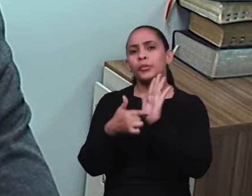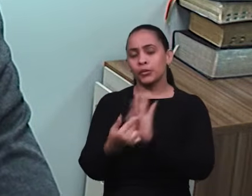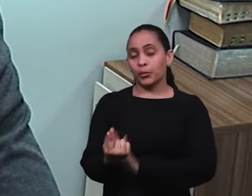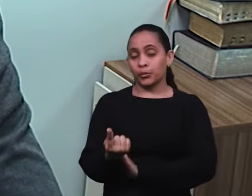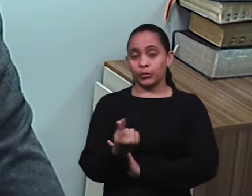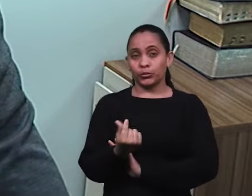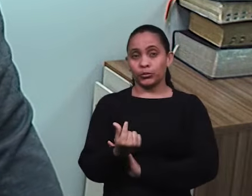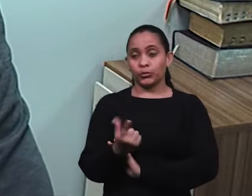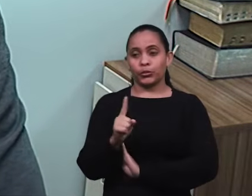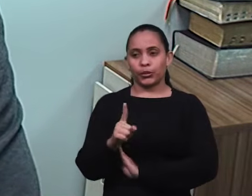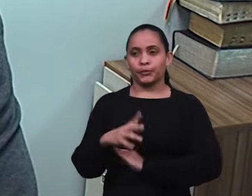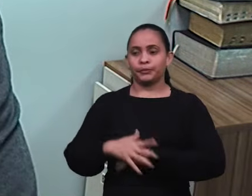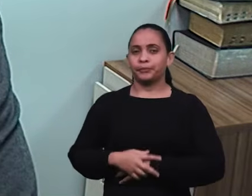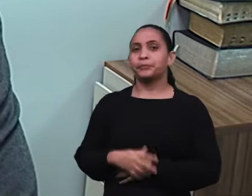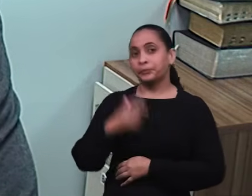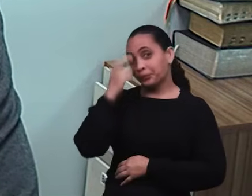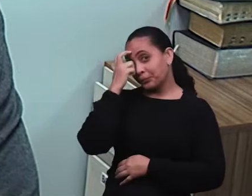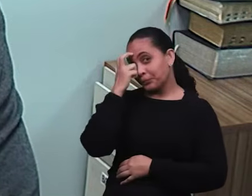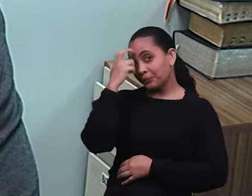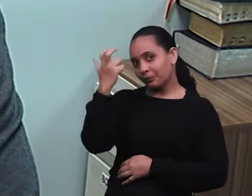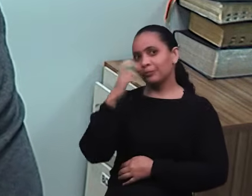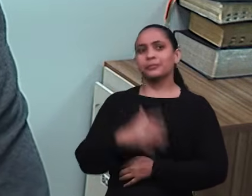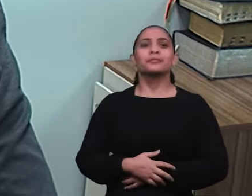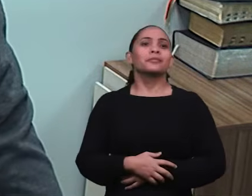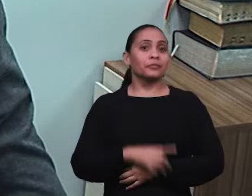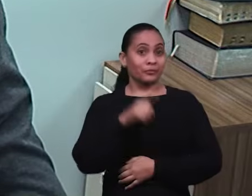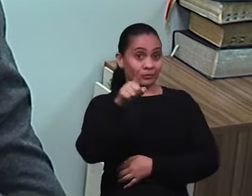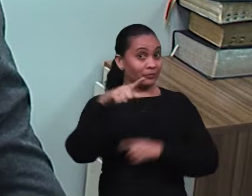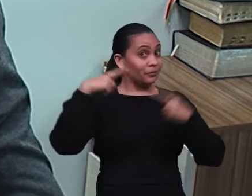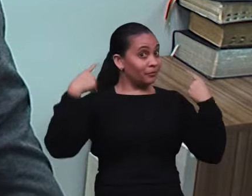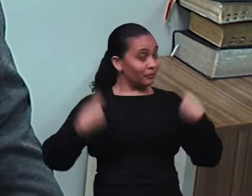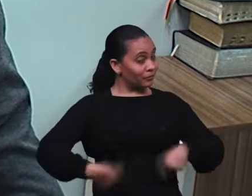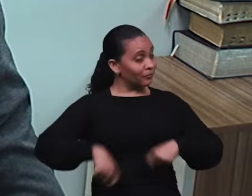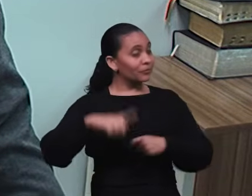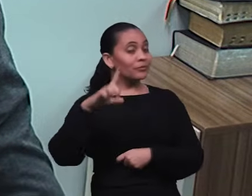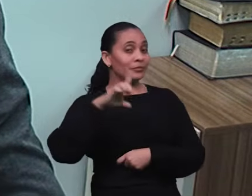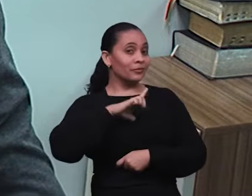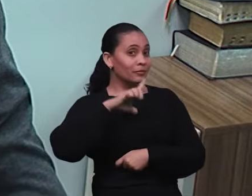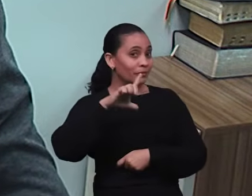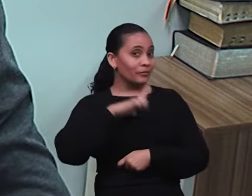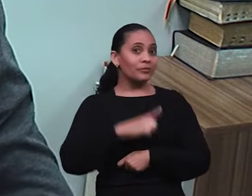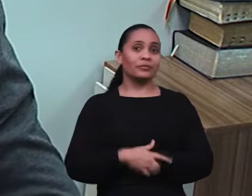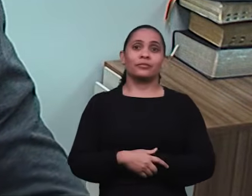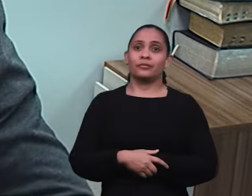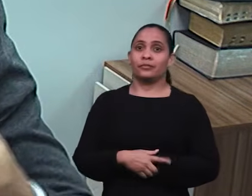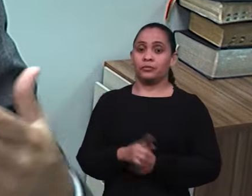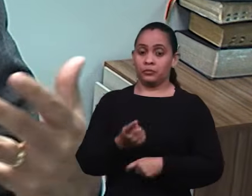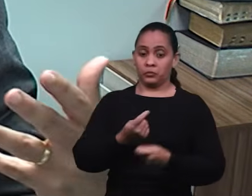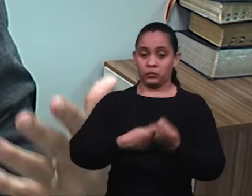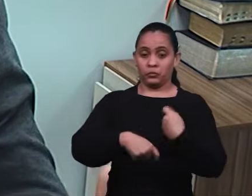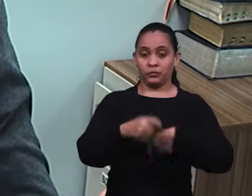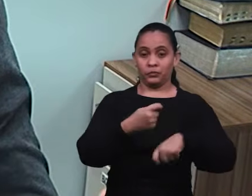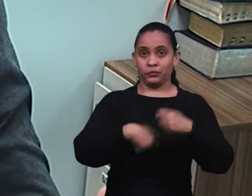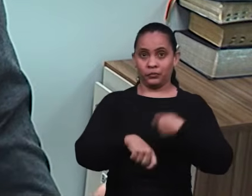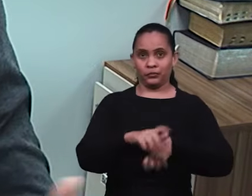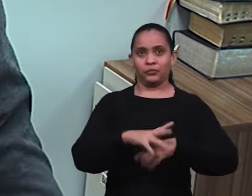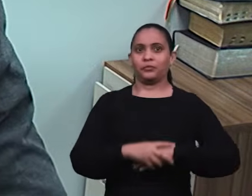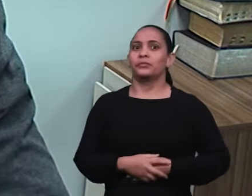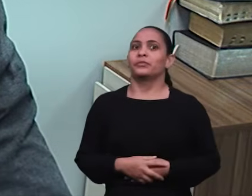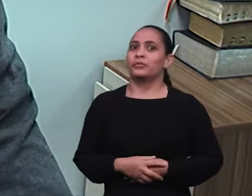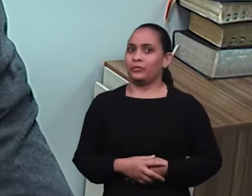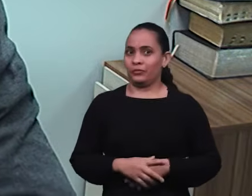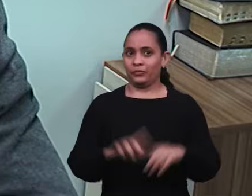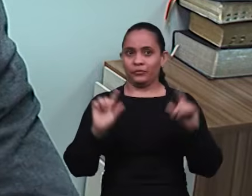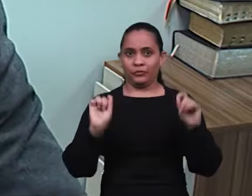sobre o dinheiro aqui no programa Sabedoria. A sabedoria que você precisa ter, a sabedoria na área financeira. Agora